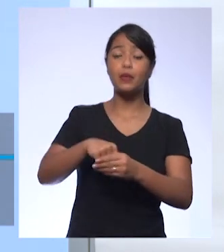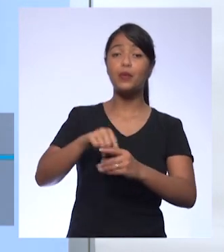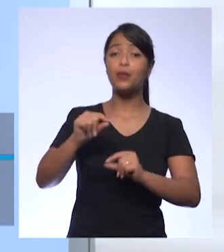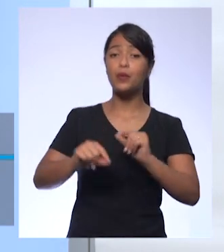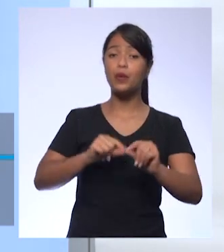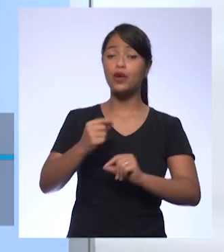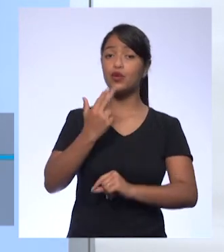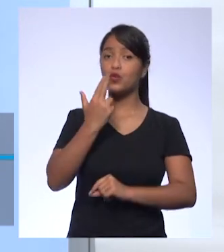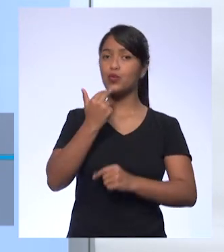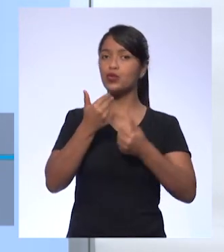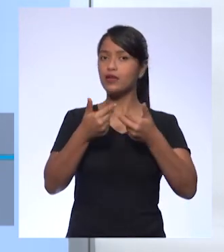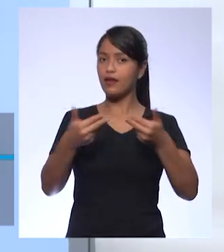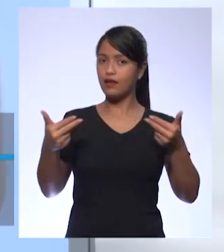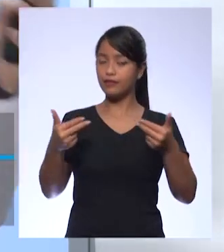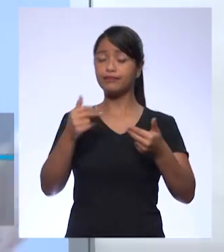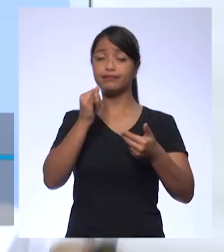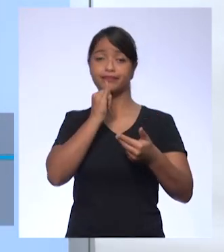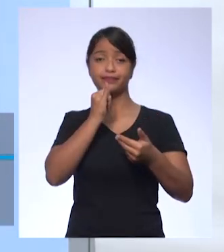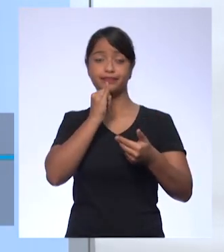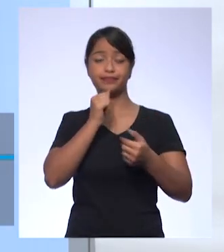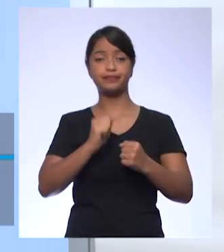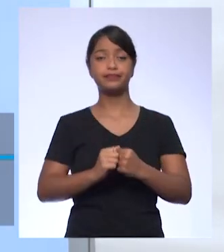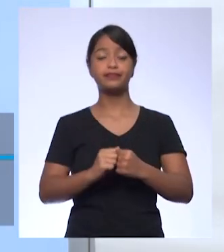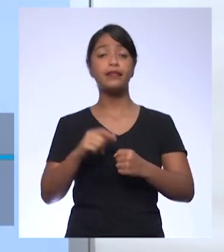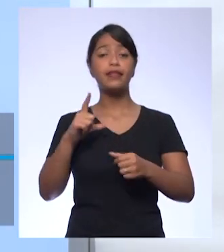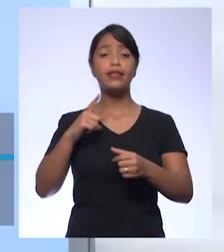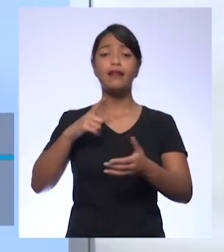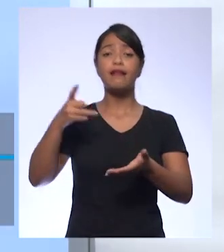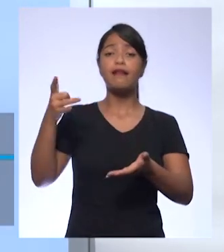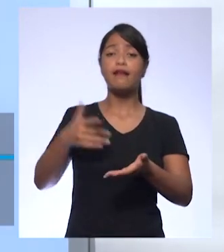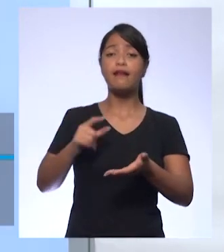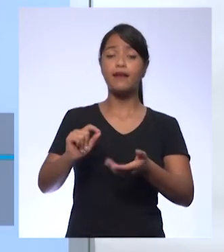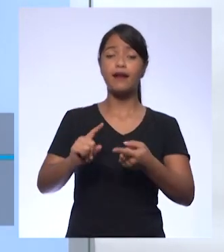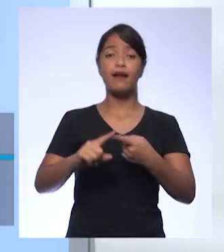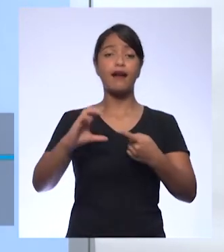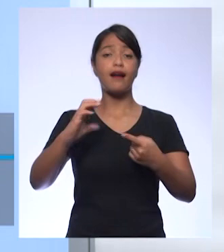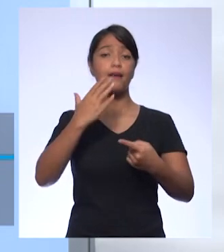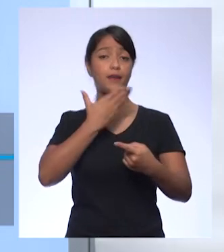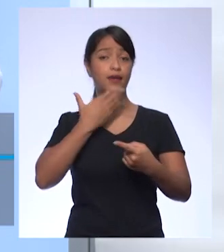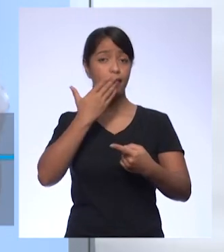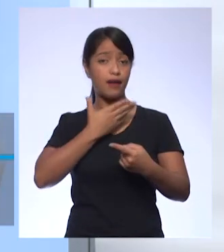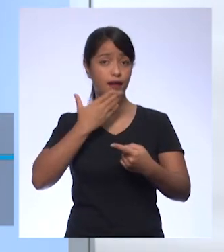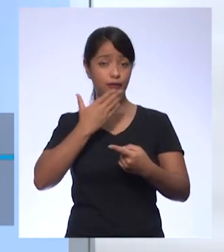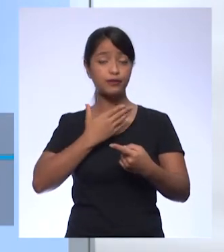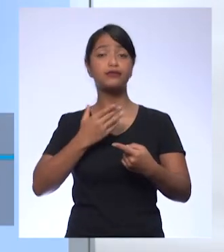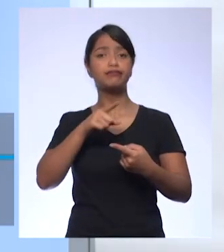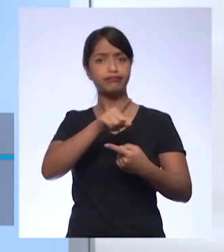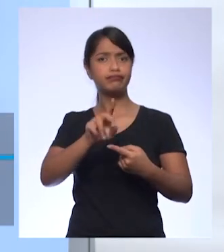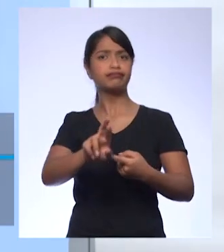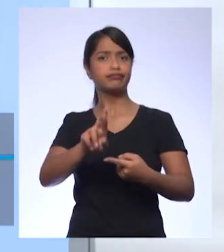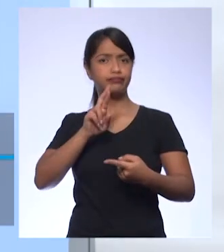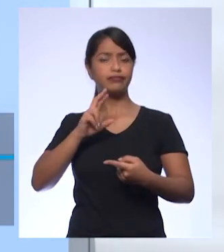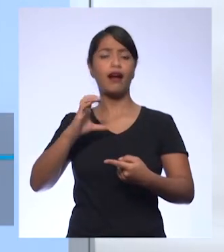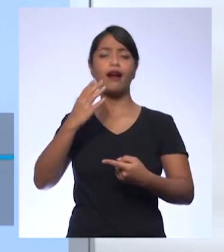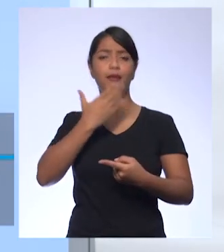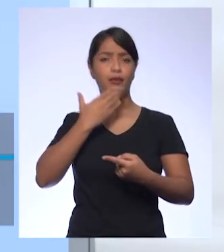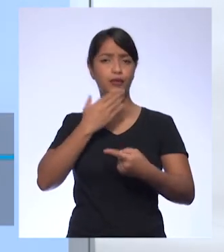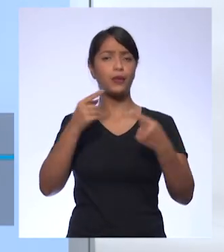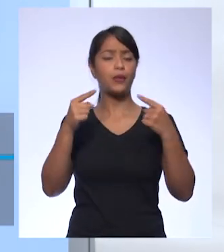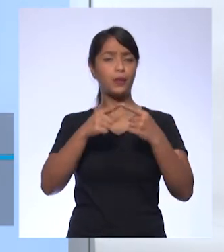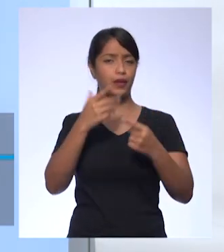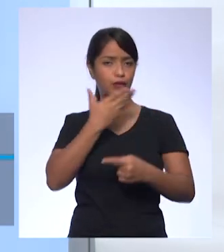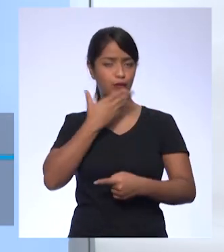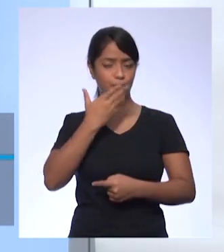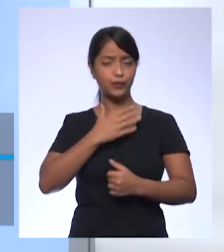ter caloria, eu vou ter caloria. Eu vou ter carboidrato, né, que vocês falaram muito bem, que é o açúcar. Eu